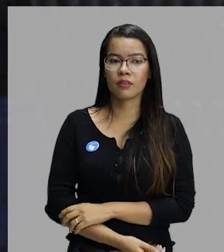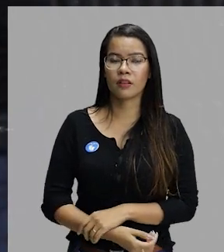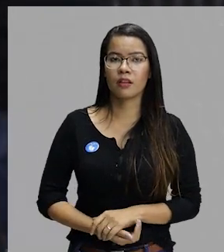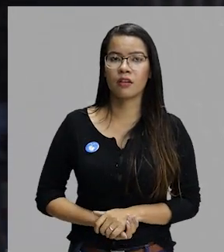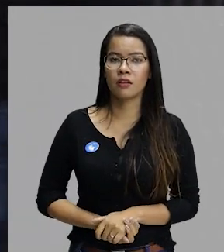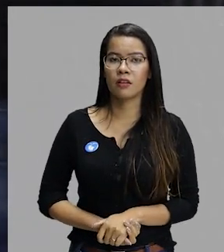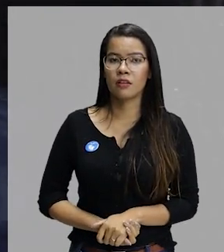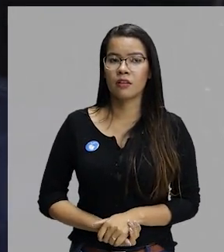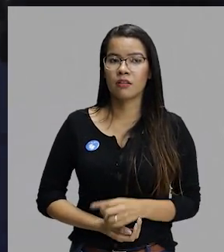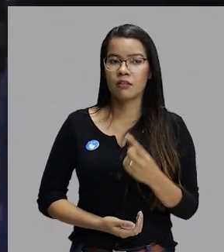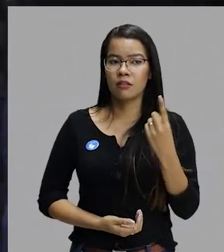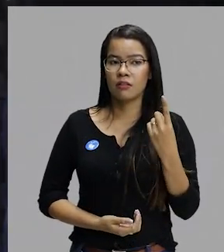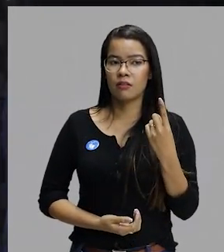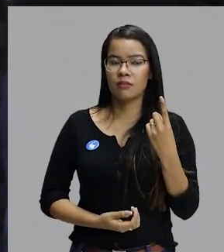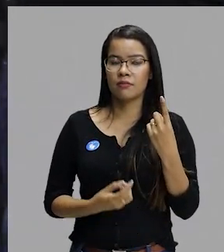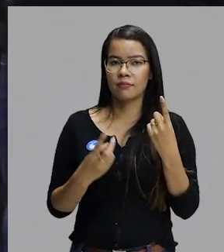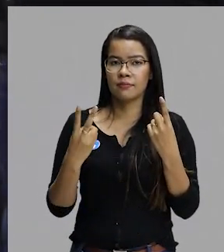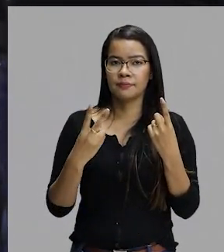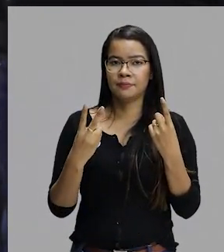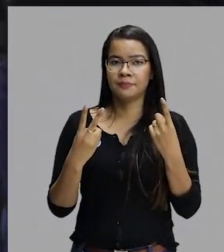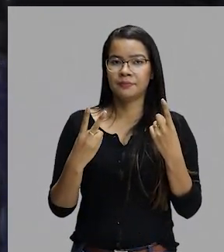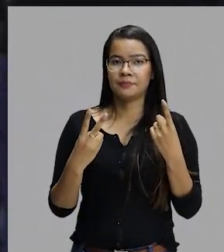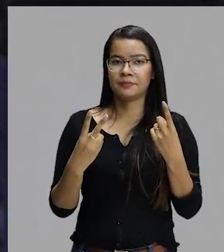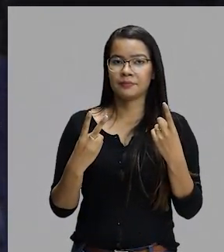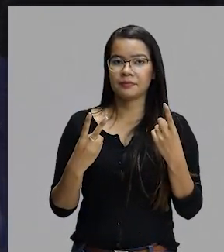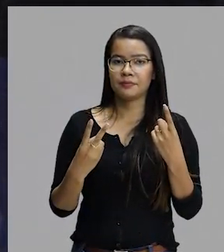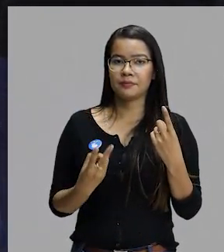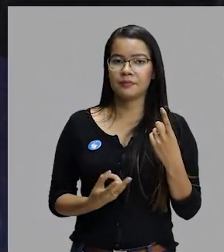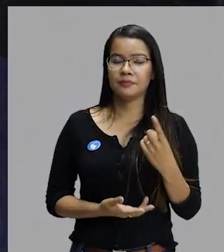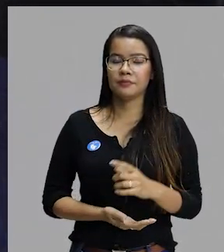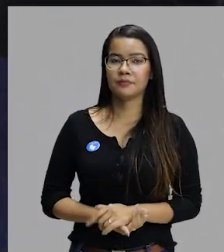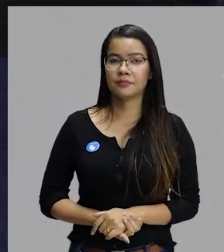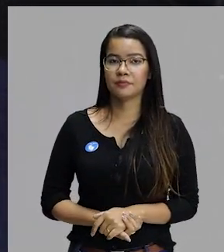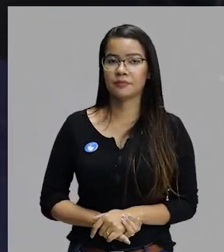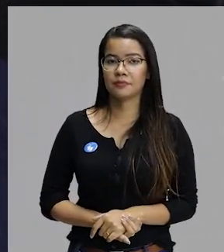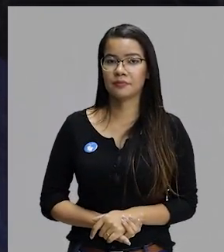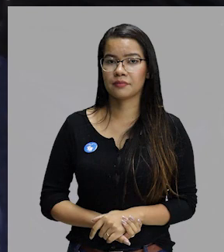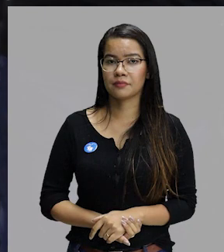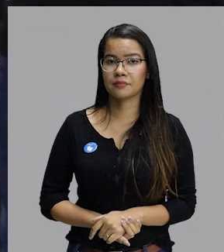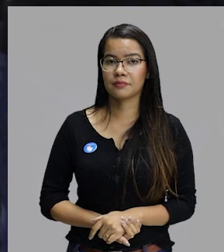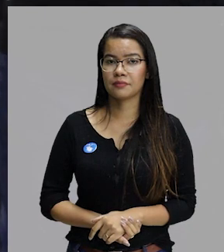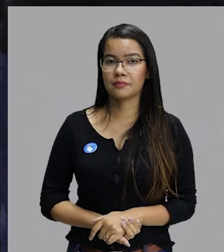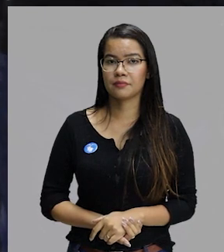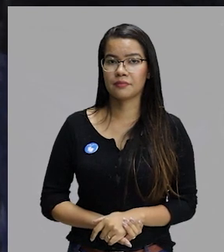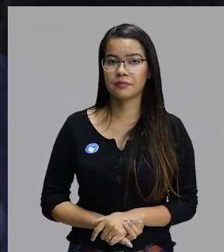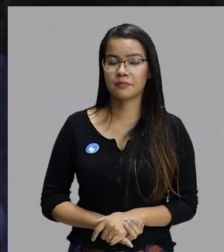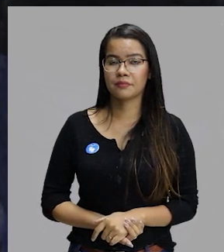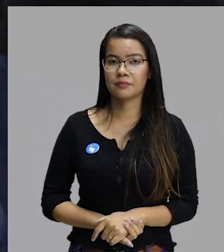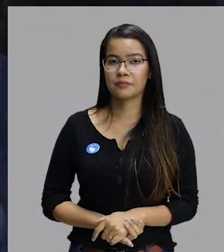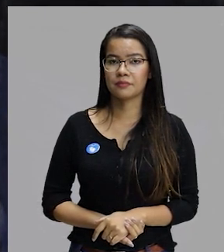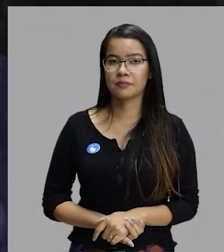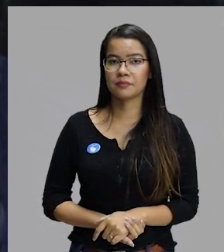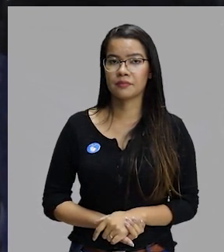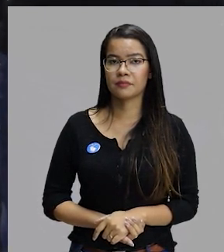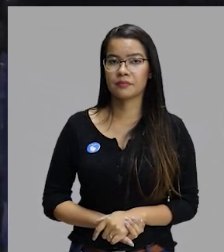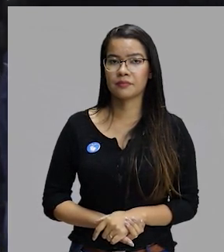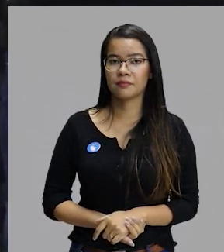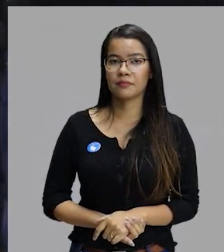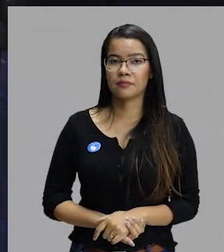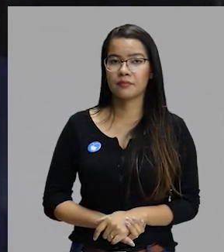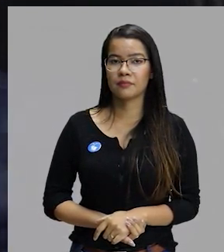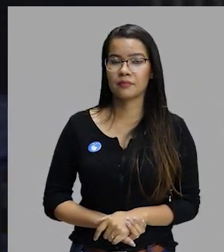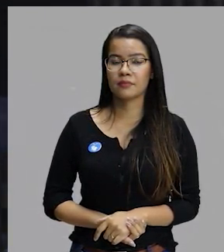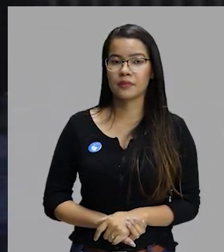aqui 1 e 2. Então localizei aqui o ponto 1 e 2. Beleza.